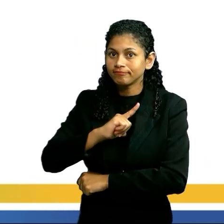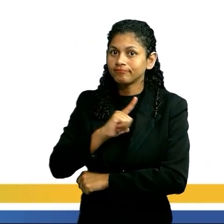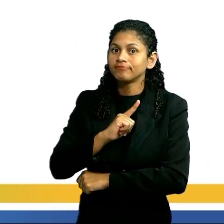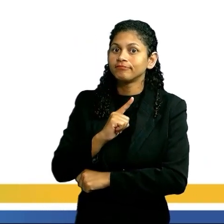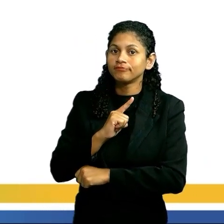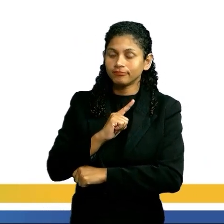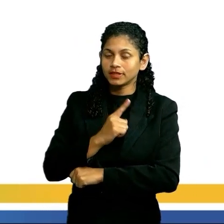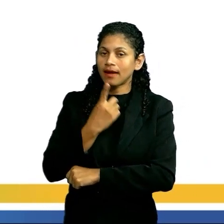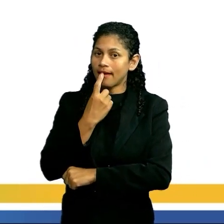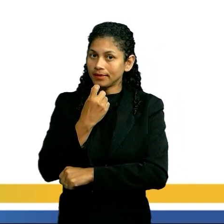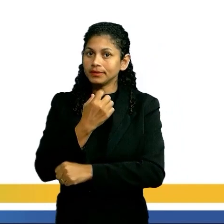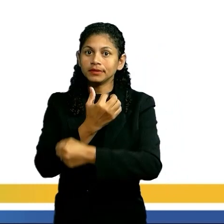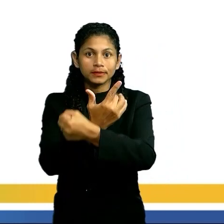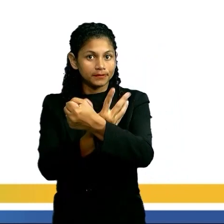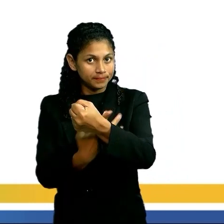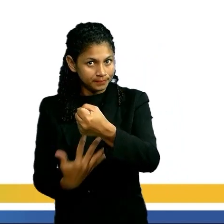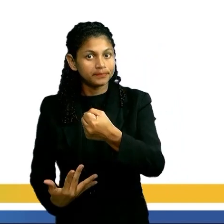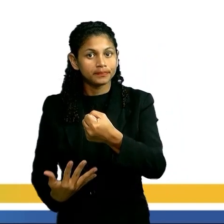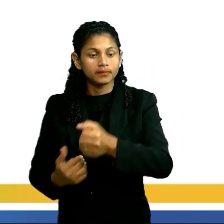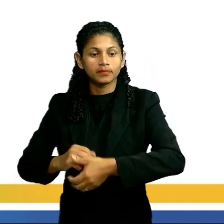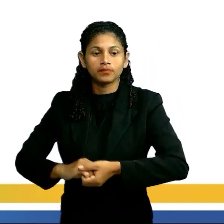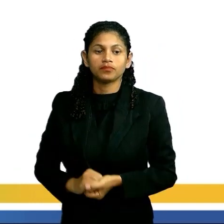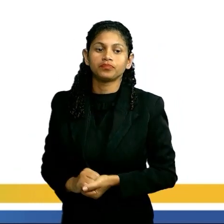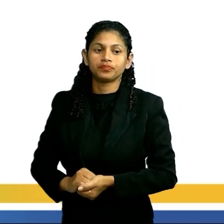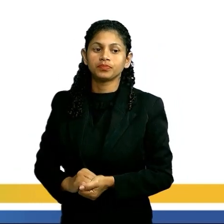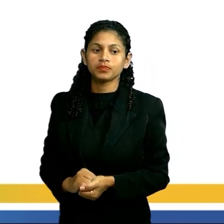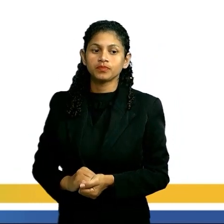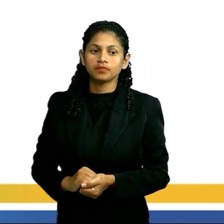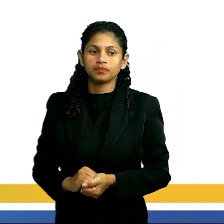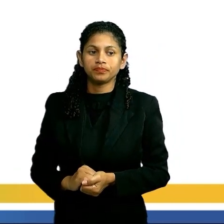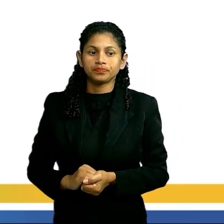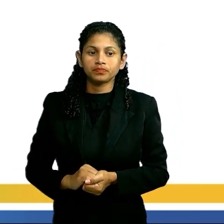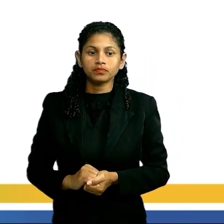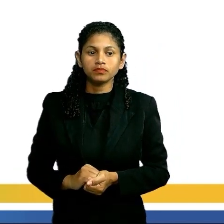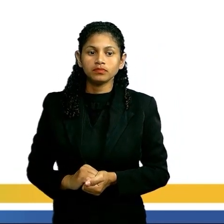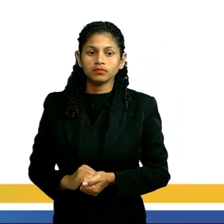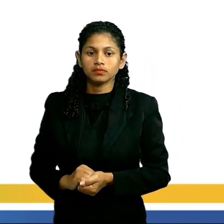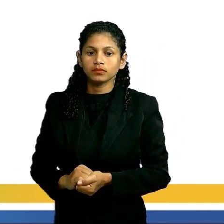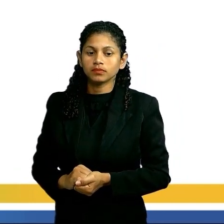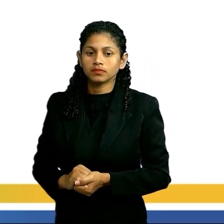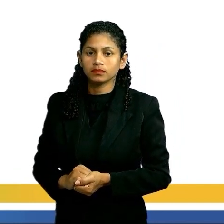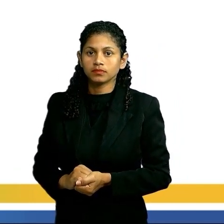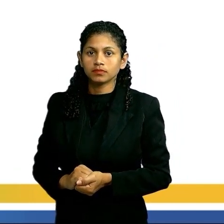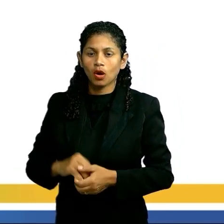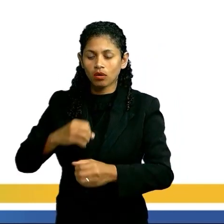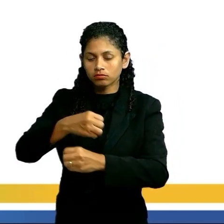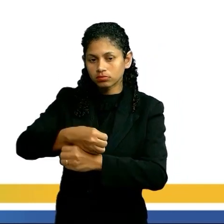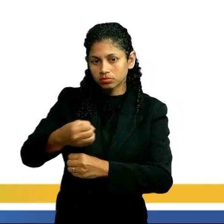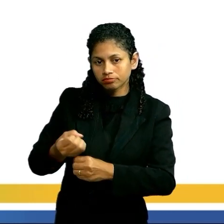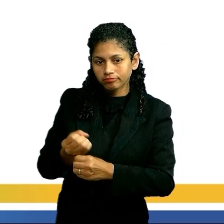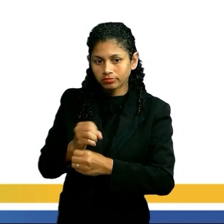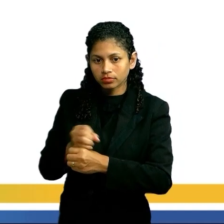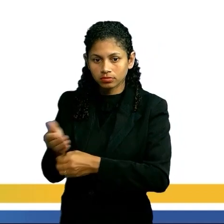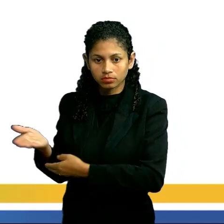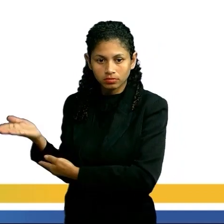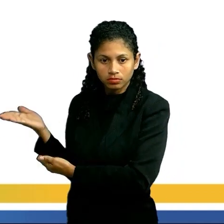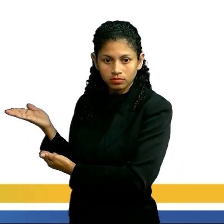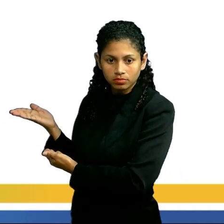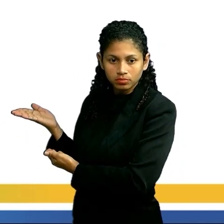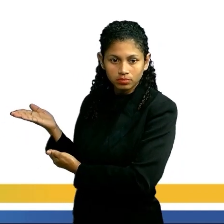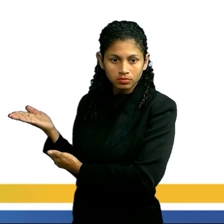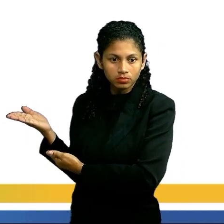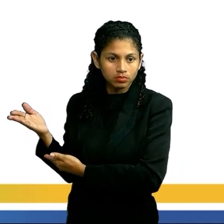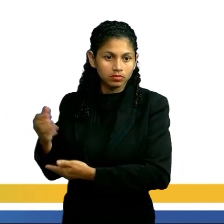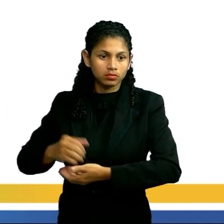do luminol, que é representada aí nessa molécula que vocês estão vendo, ele vai apresentar cadeia